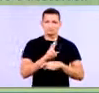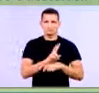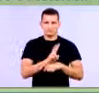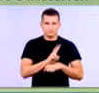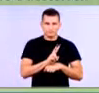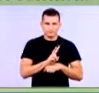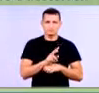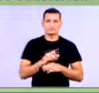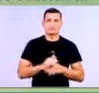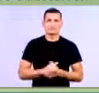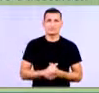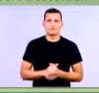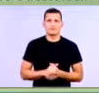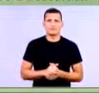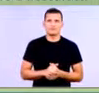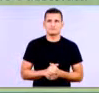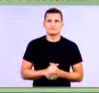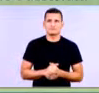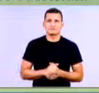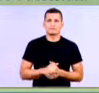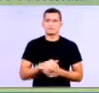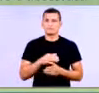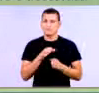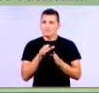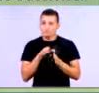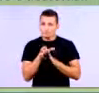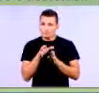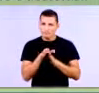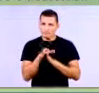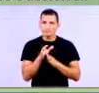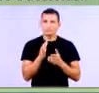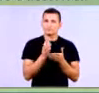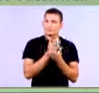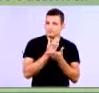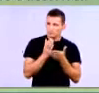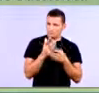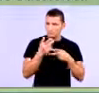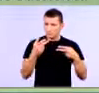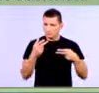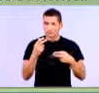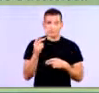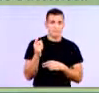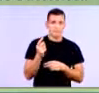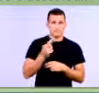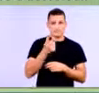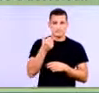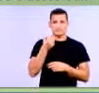próprio CERT, ele sugere algumas medidas para nós. Vamos à primeira.